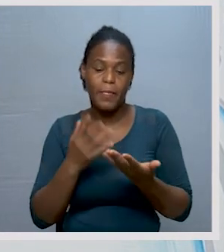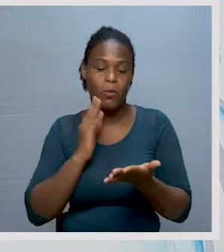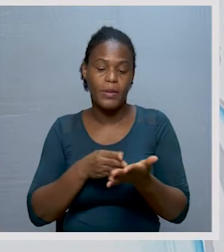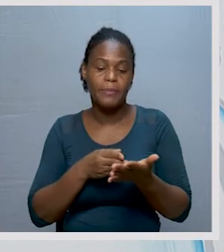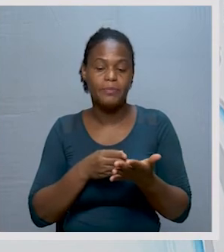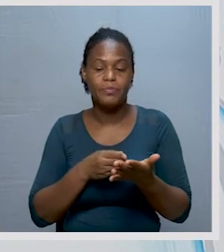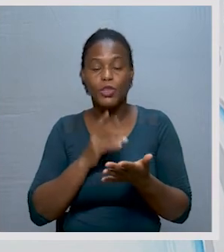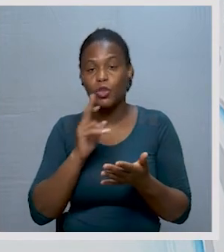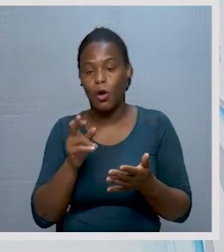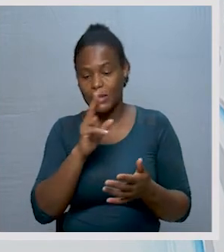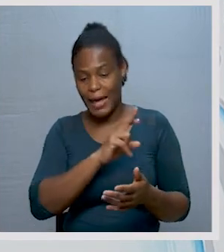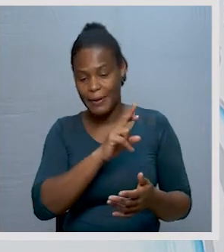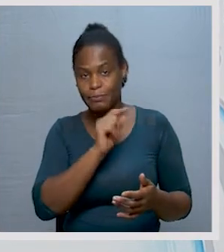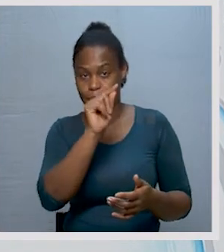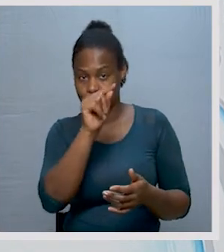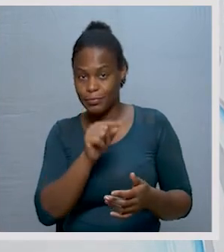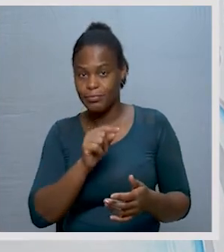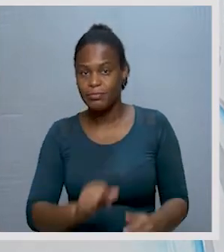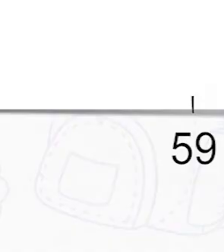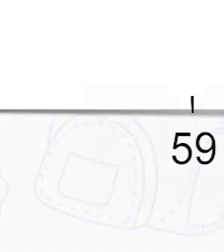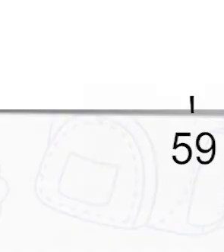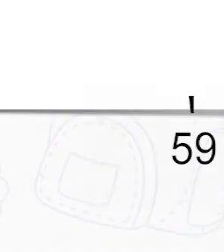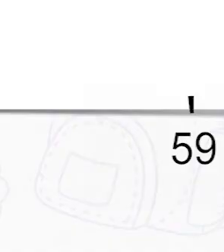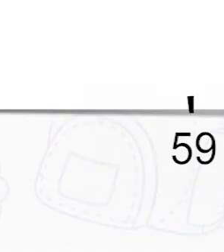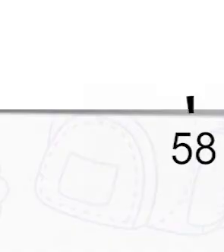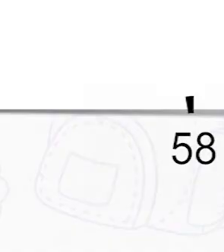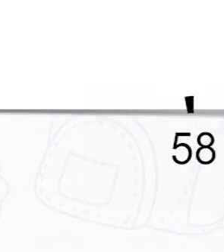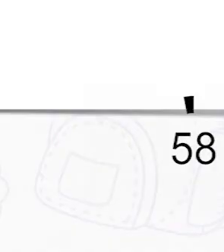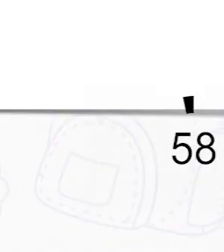e, por último, a resposta. Vamos a isso?